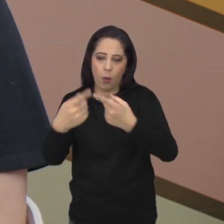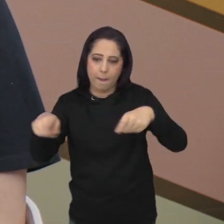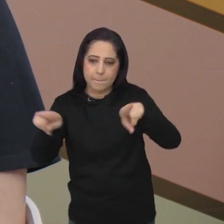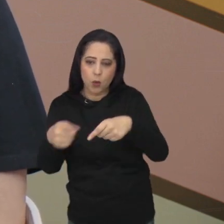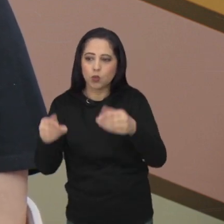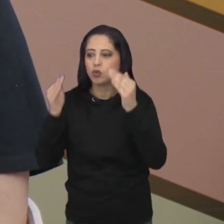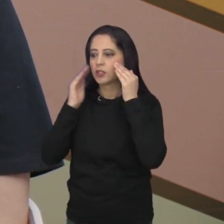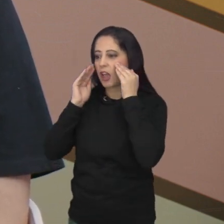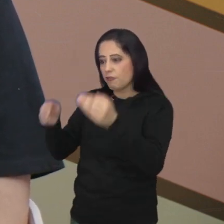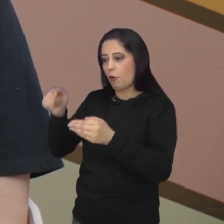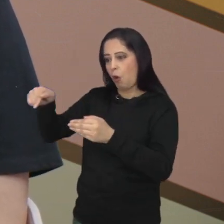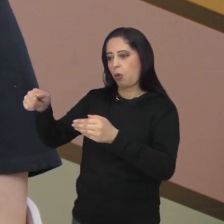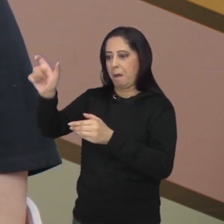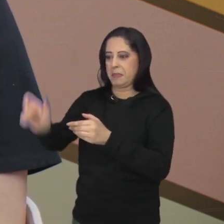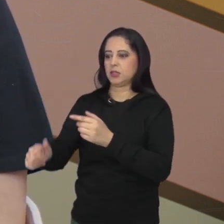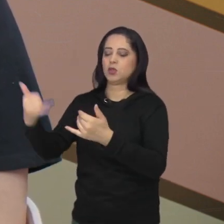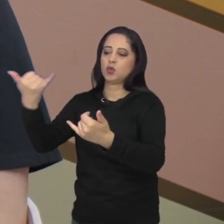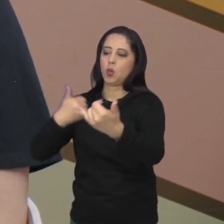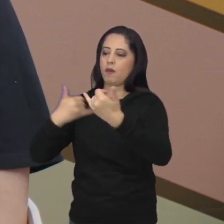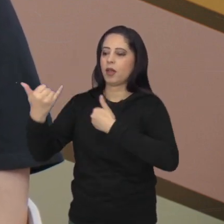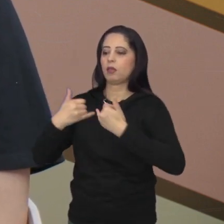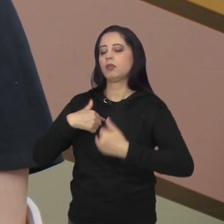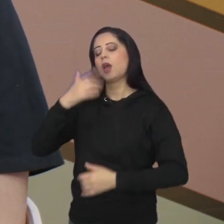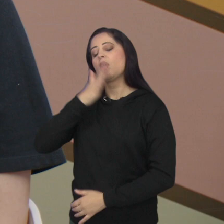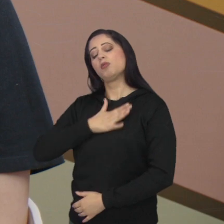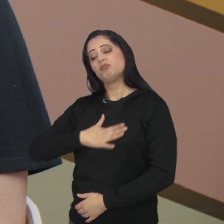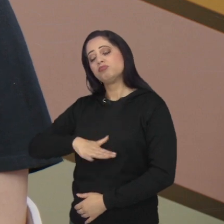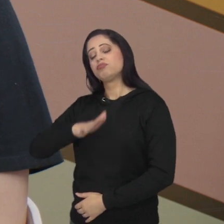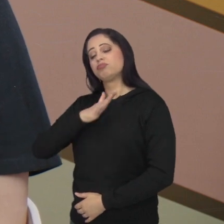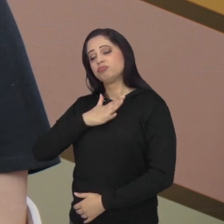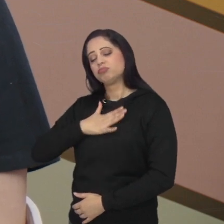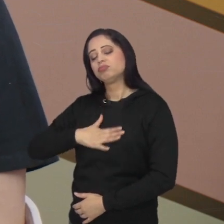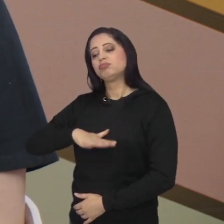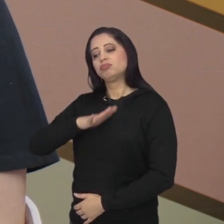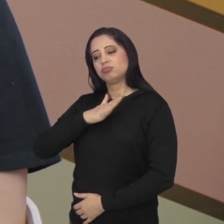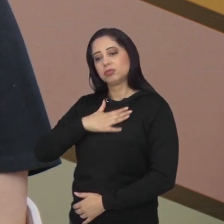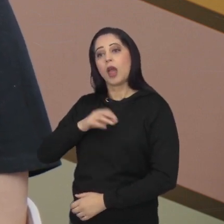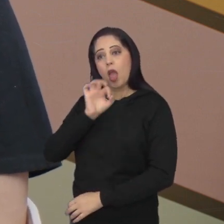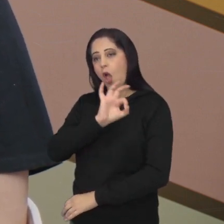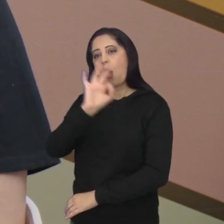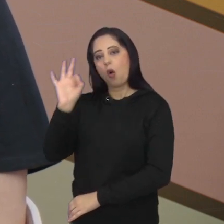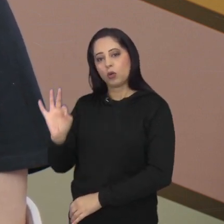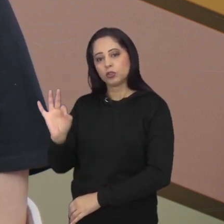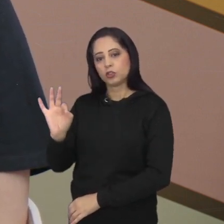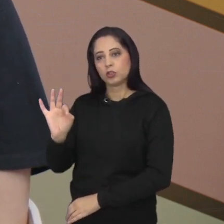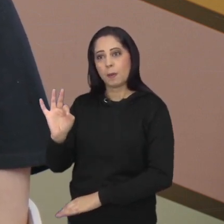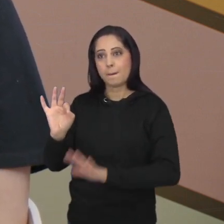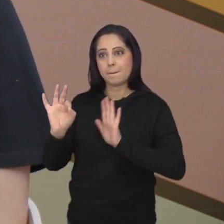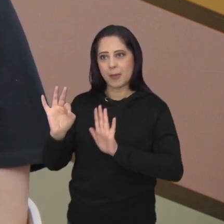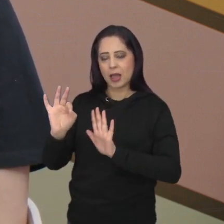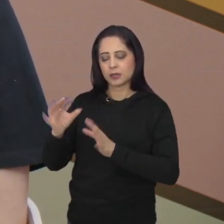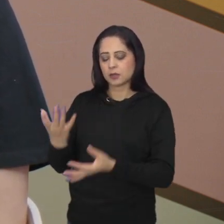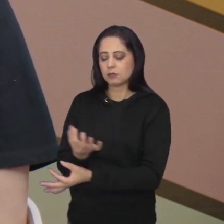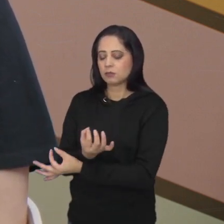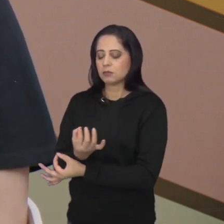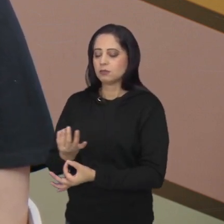numa música, numa voz, num som, e eu relaxo. Isso é muito bom, né? Isso traz benefícios. Sim. A meditação,